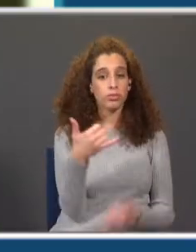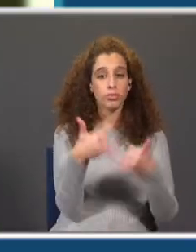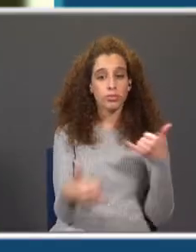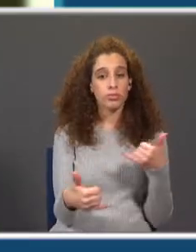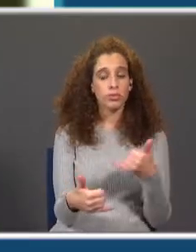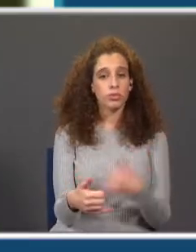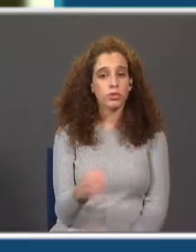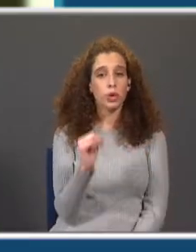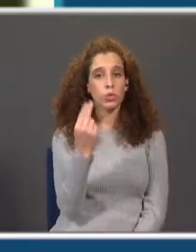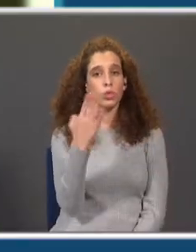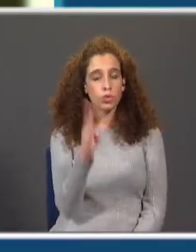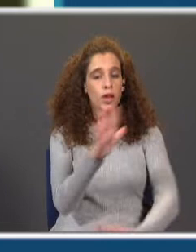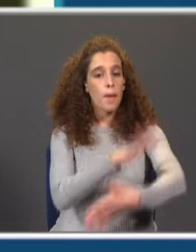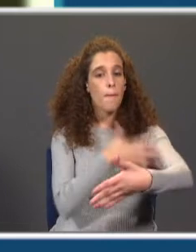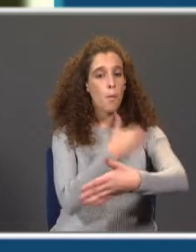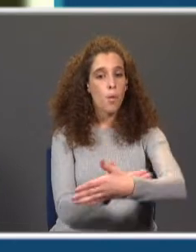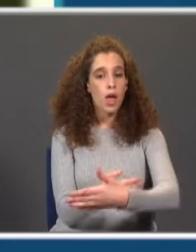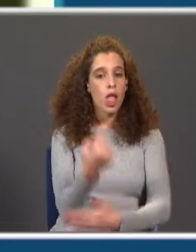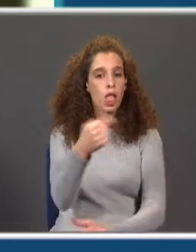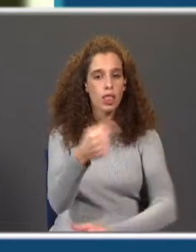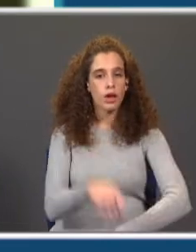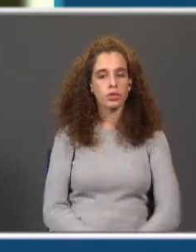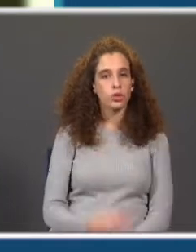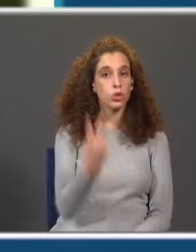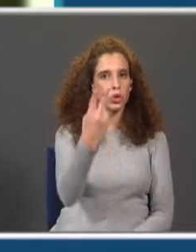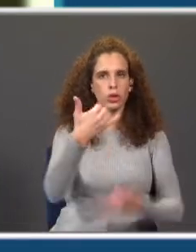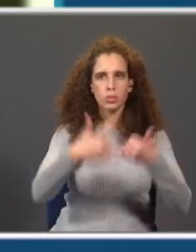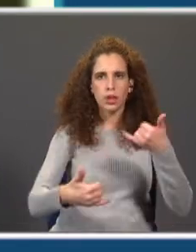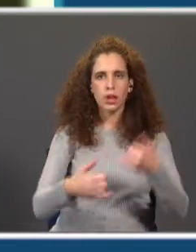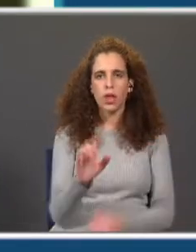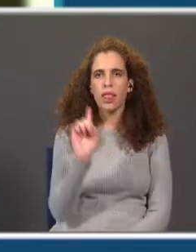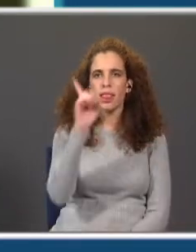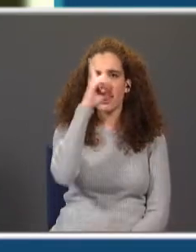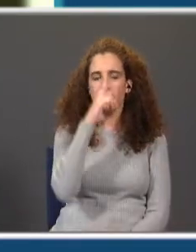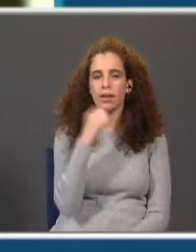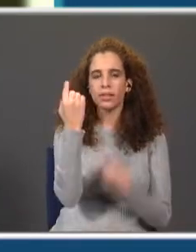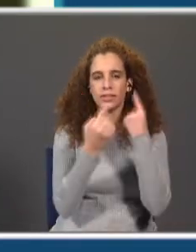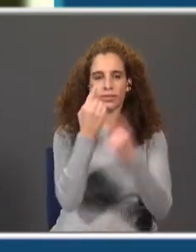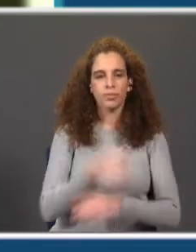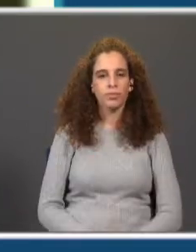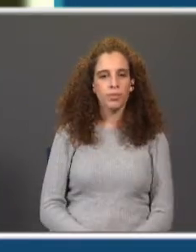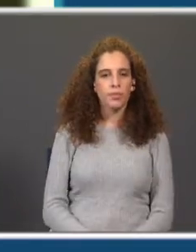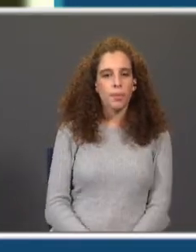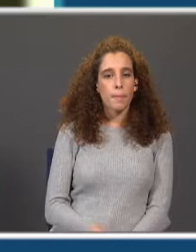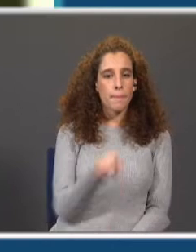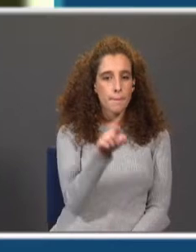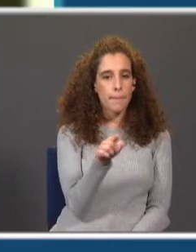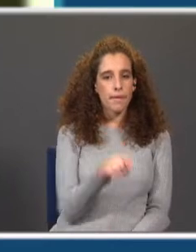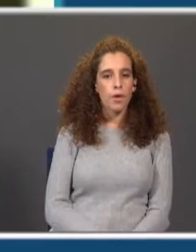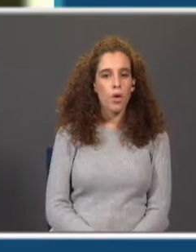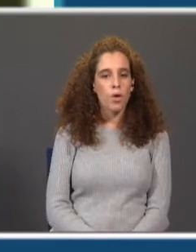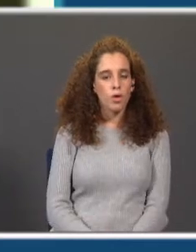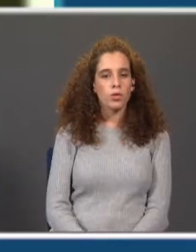sujeito poético enfrenta. Dois perigos. Lembras-te de alguns? Pois bem, tens aqui o